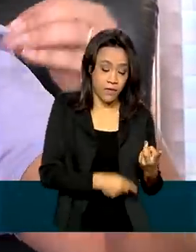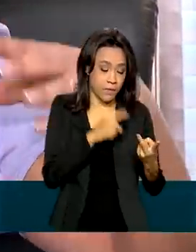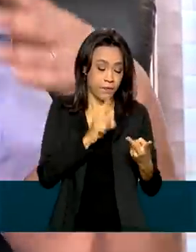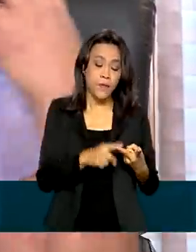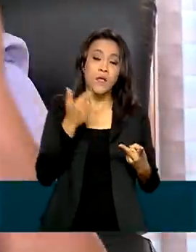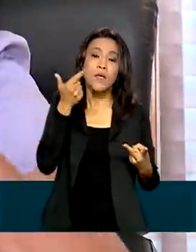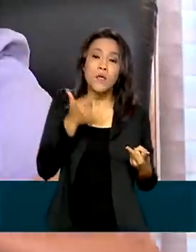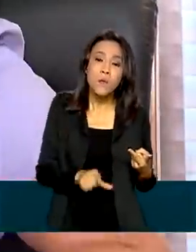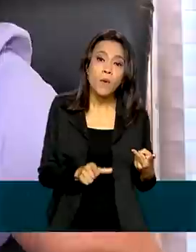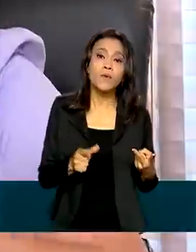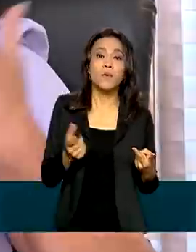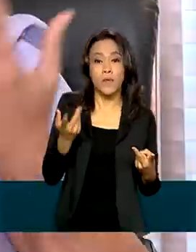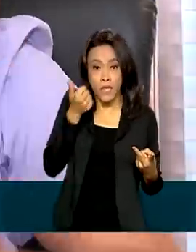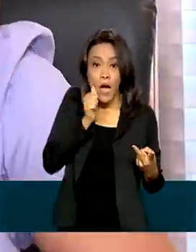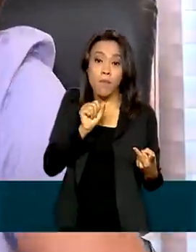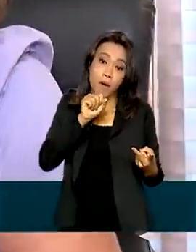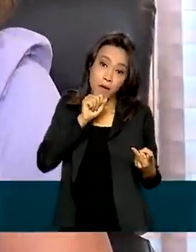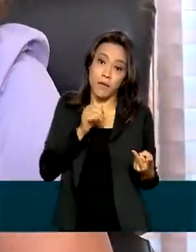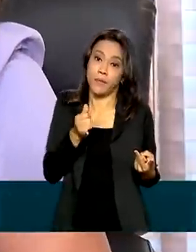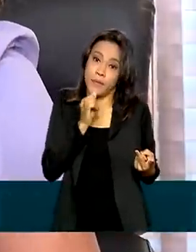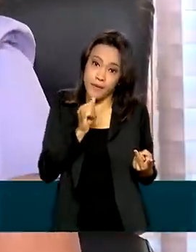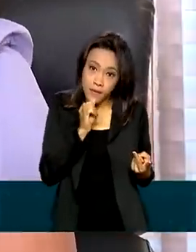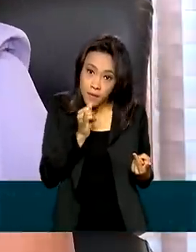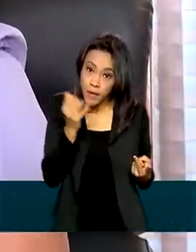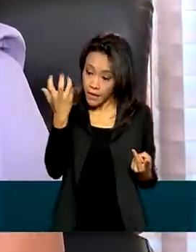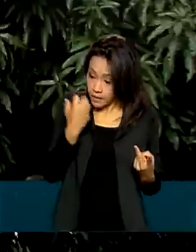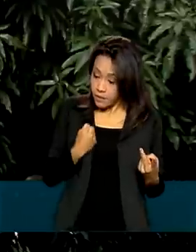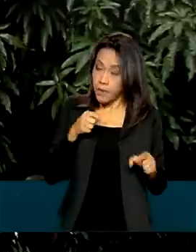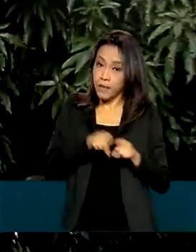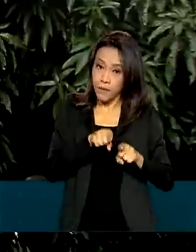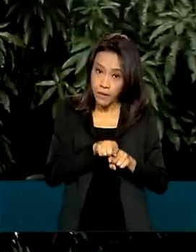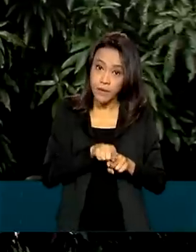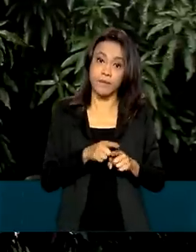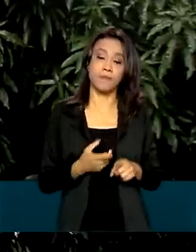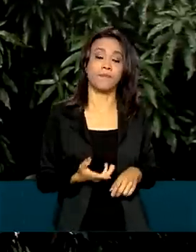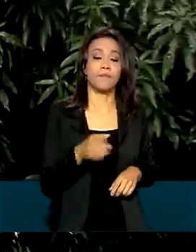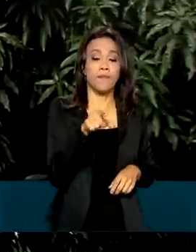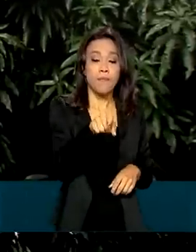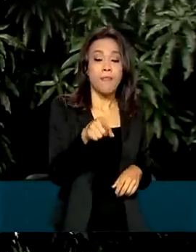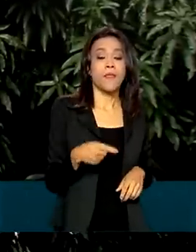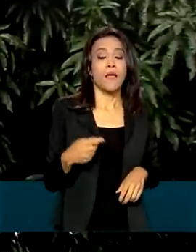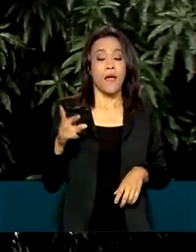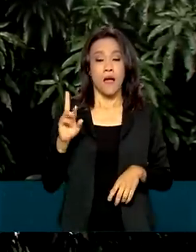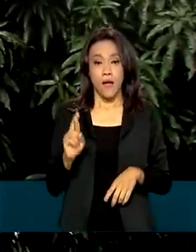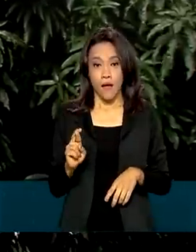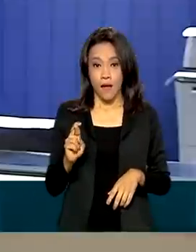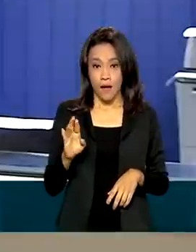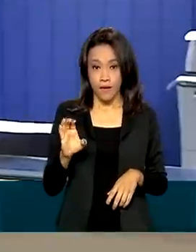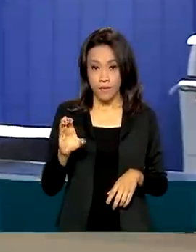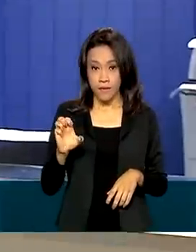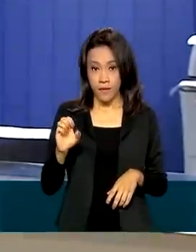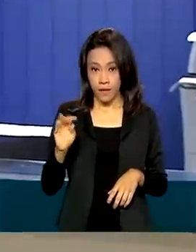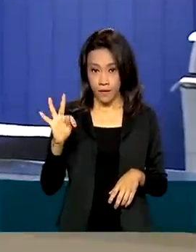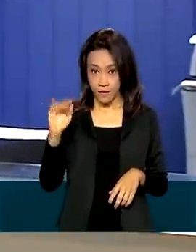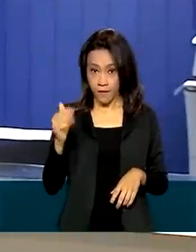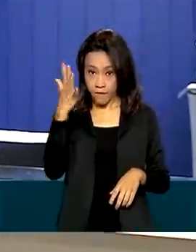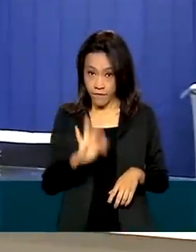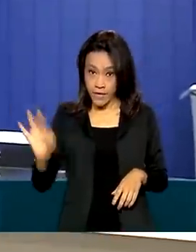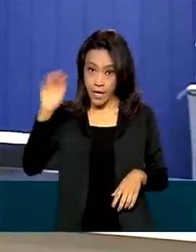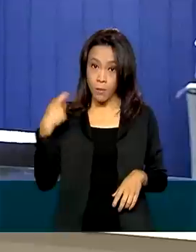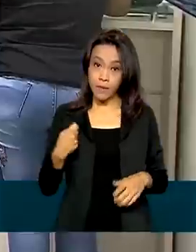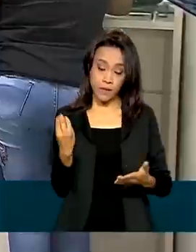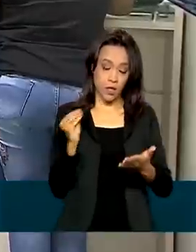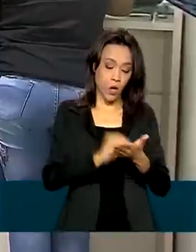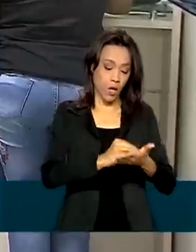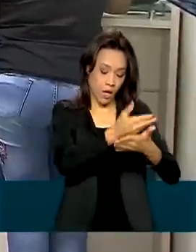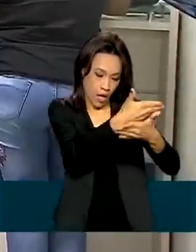rendimento que a mãe, vamos dar um exemplo aqui, da mãe recebia. Segundo a Receita Federal, o contribuinte terá de retificar a